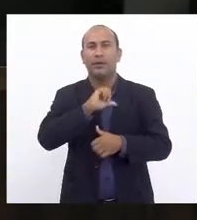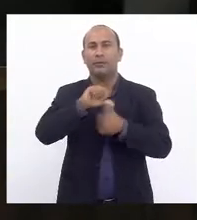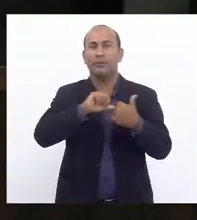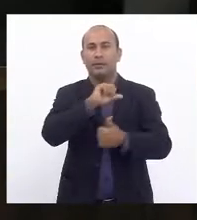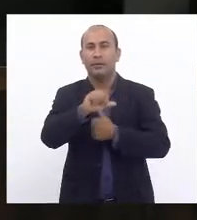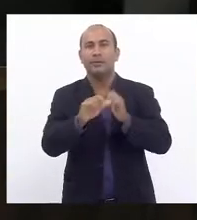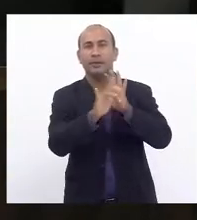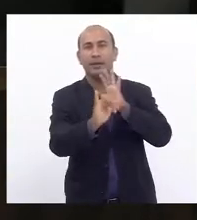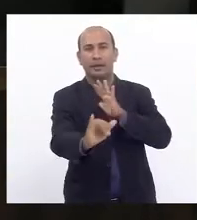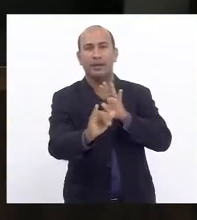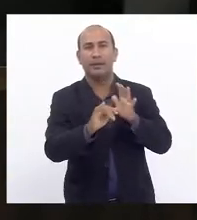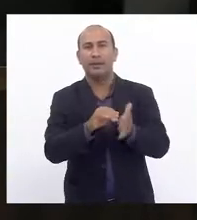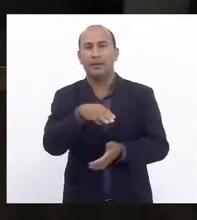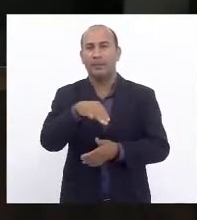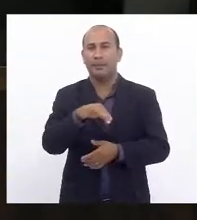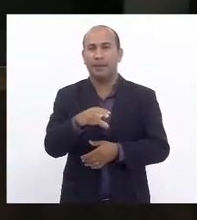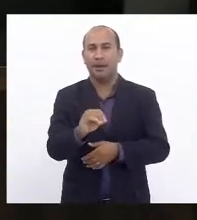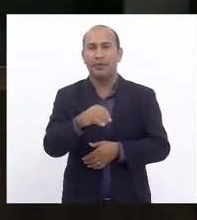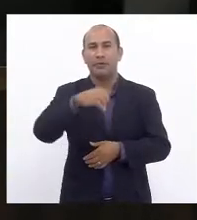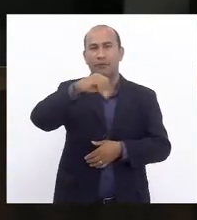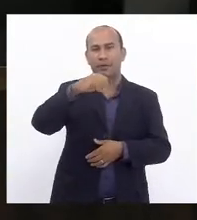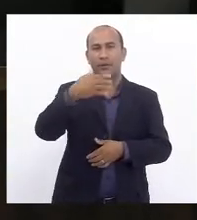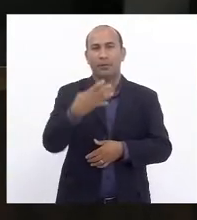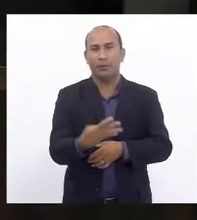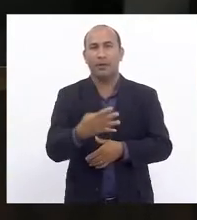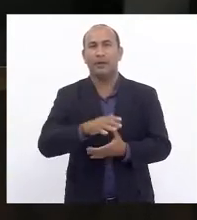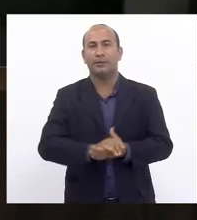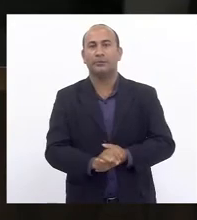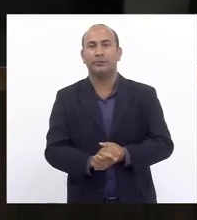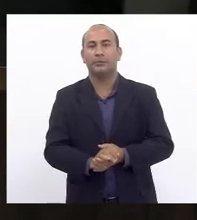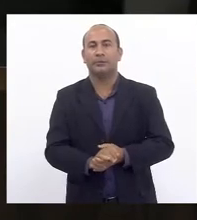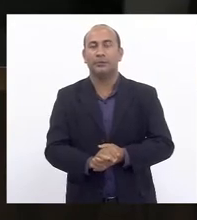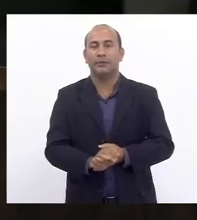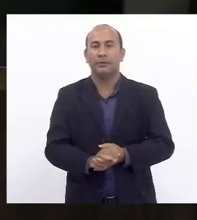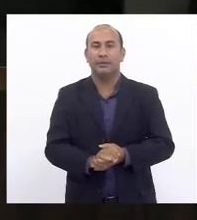2242 de 26 de maio de 94 para dispor a destinação de prêmios